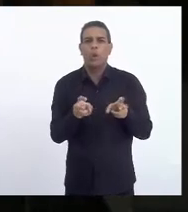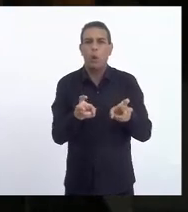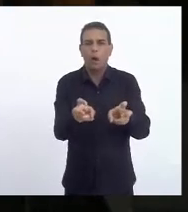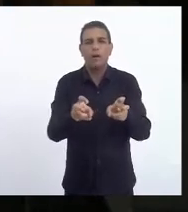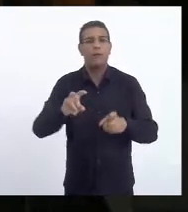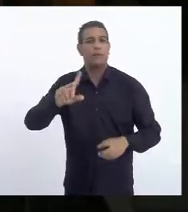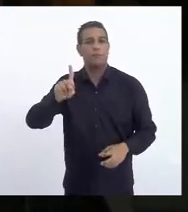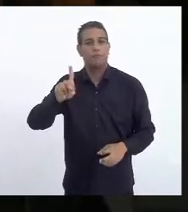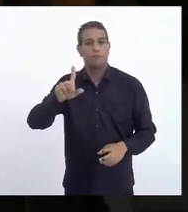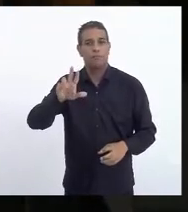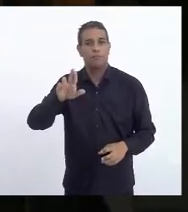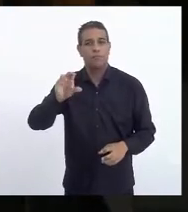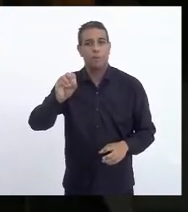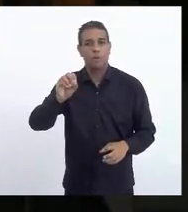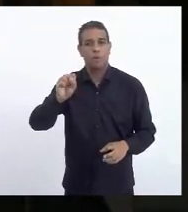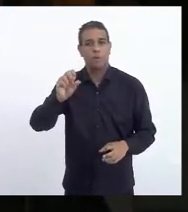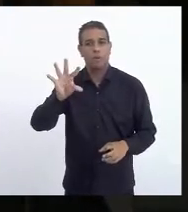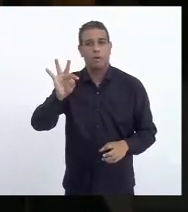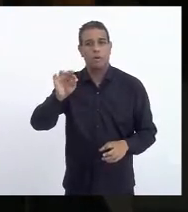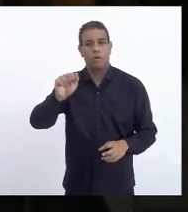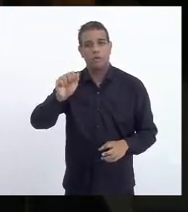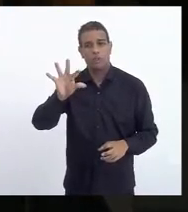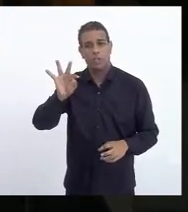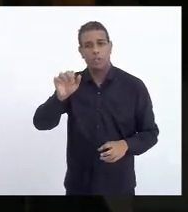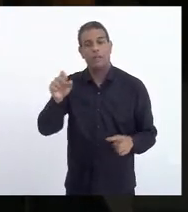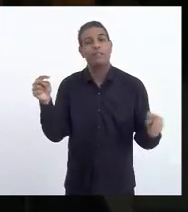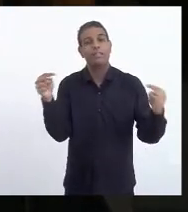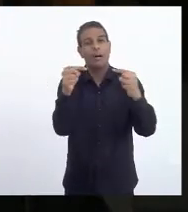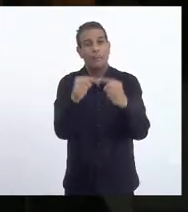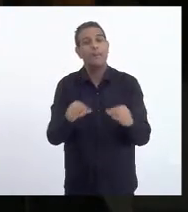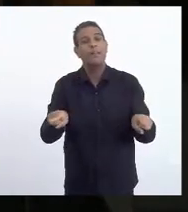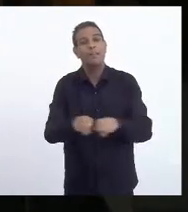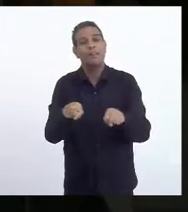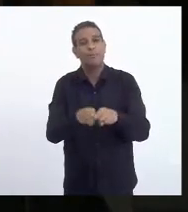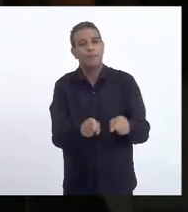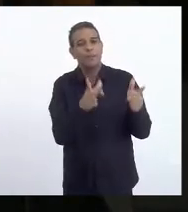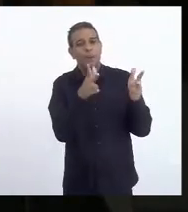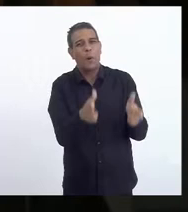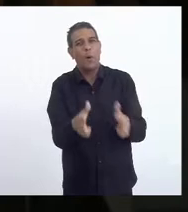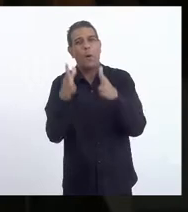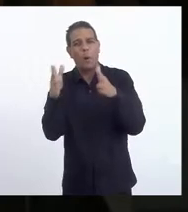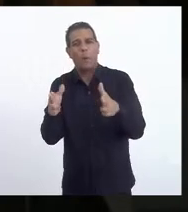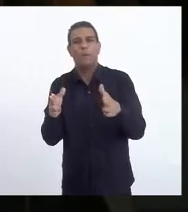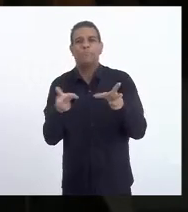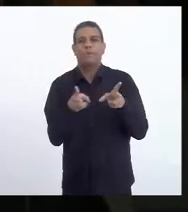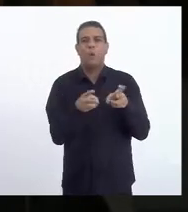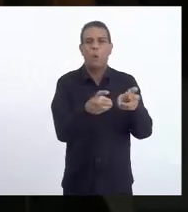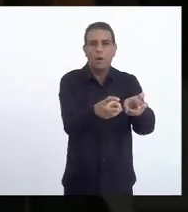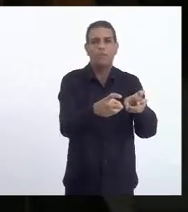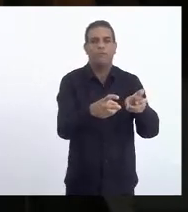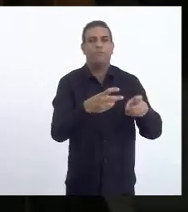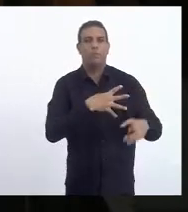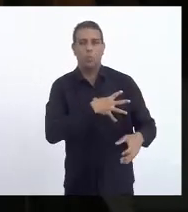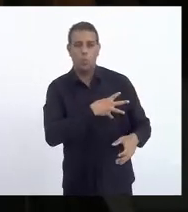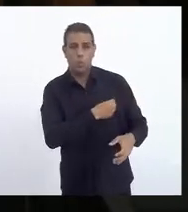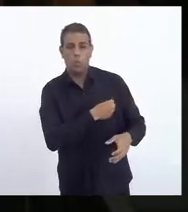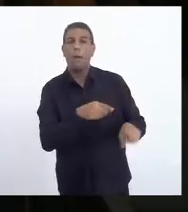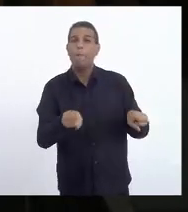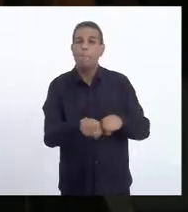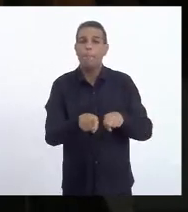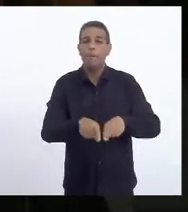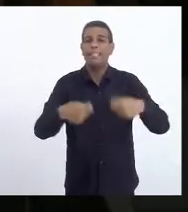de próstata o que pelos mesmos motivos do câncer de mama